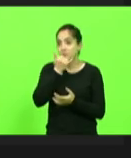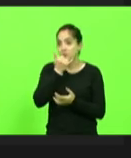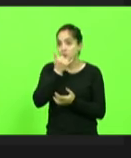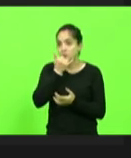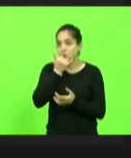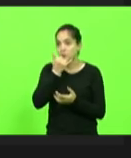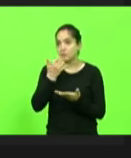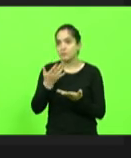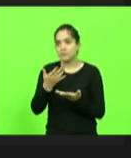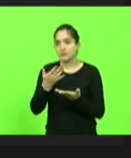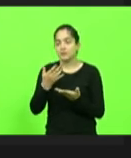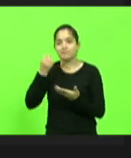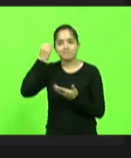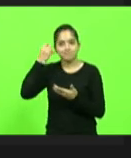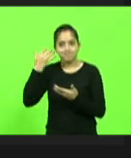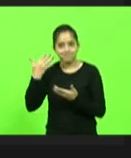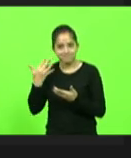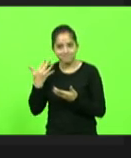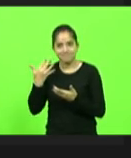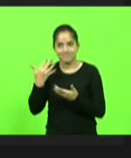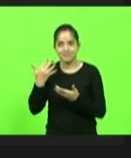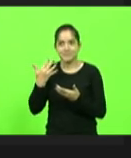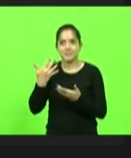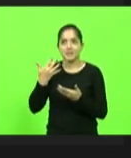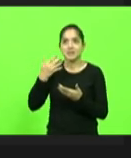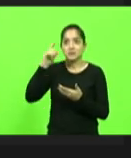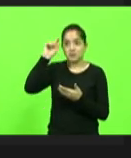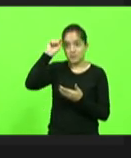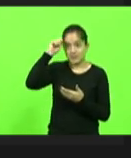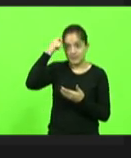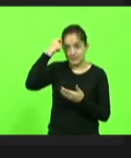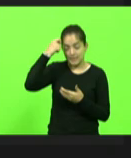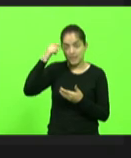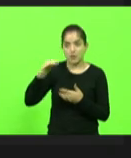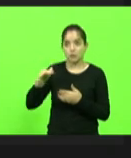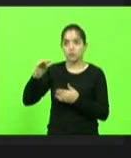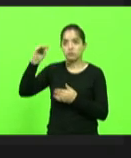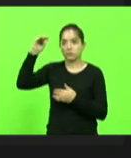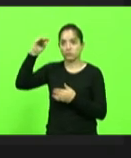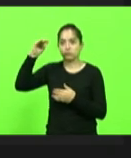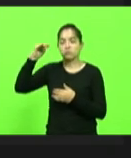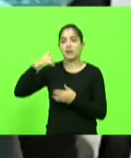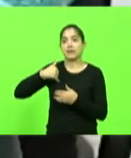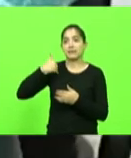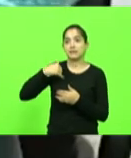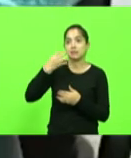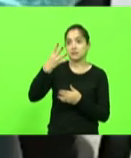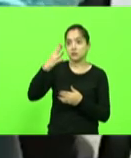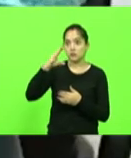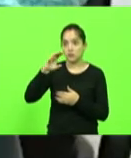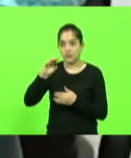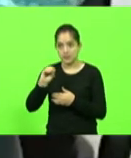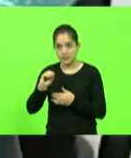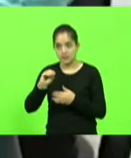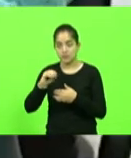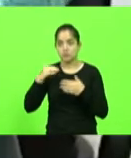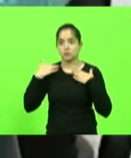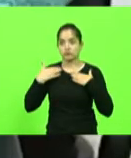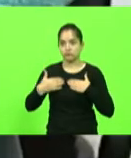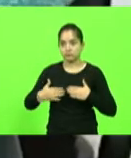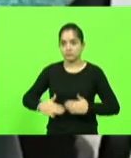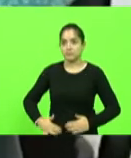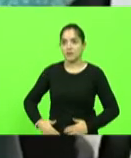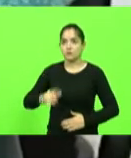minha audiodescrição, mas eu sou uma mulher negra de 1,56m, de 40 anos, e estou com uma calça preta e uma